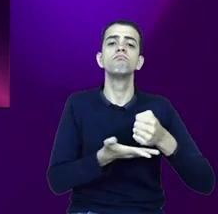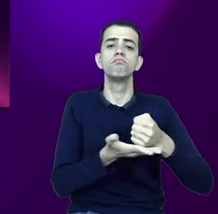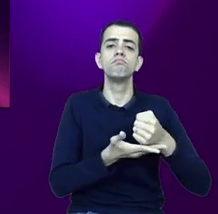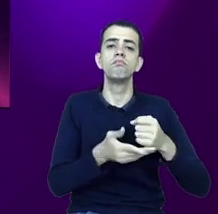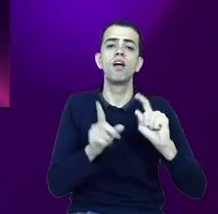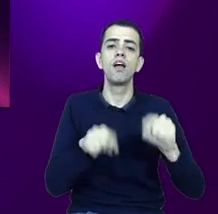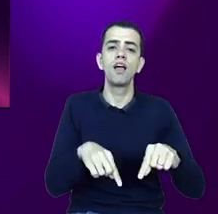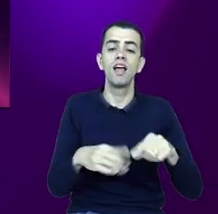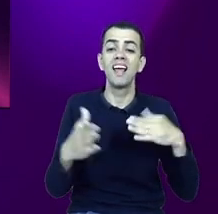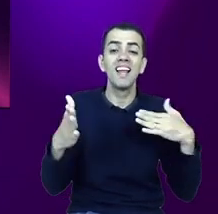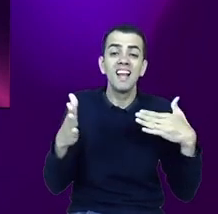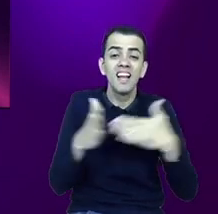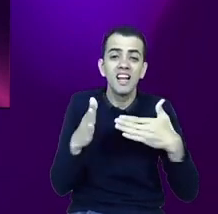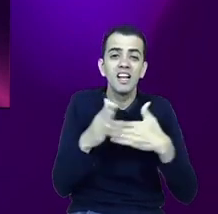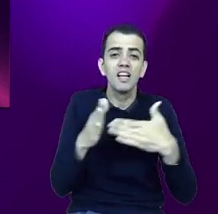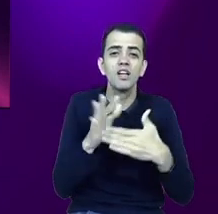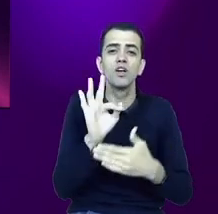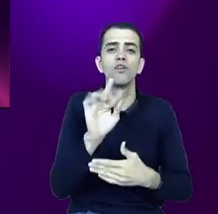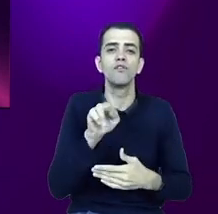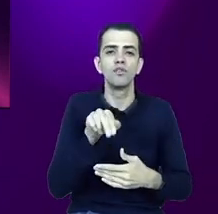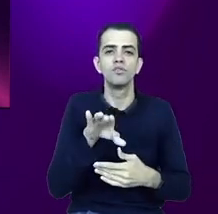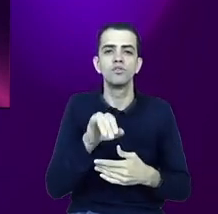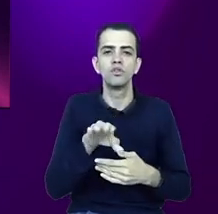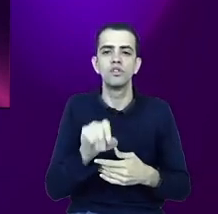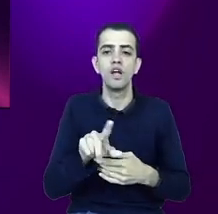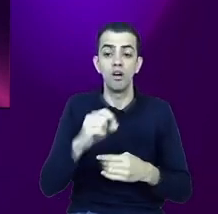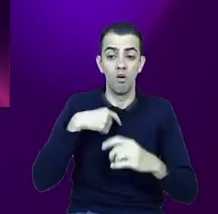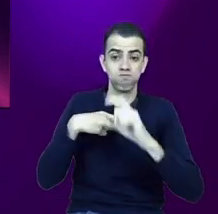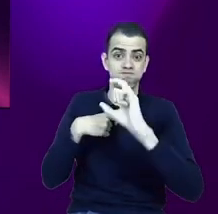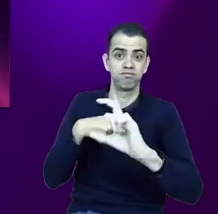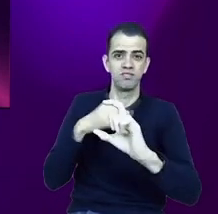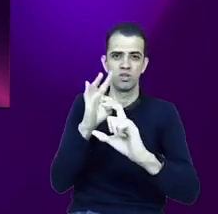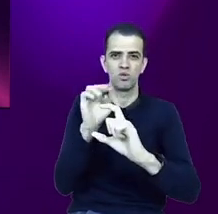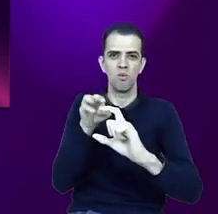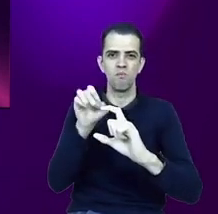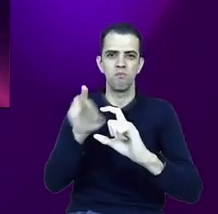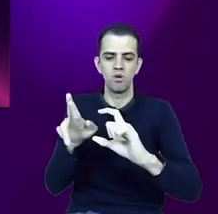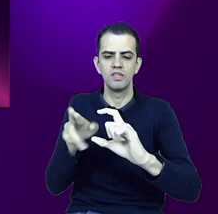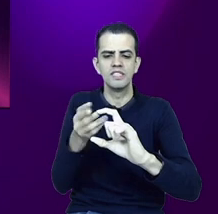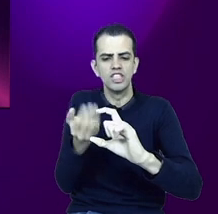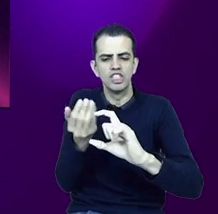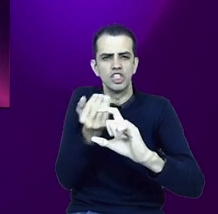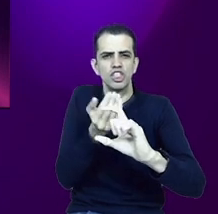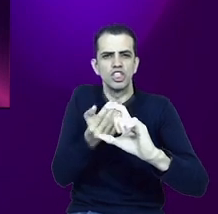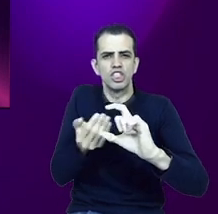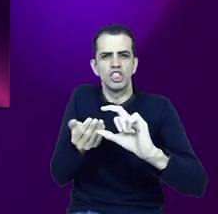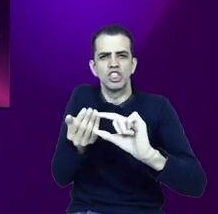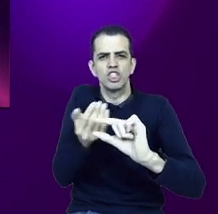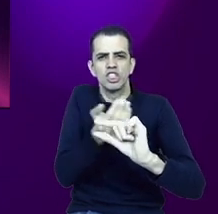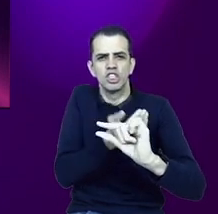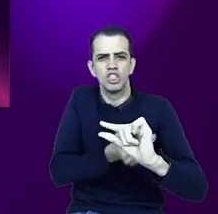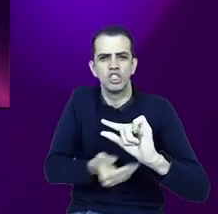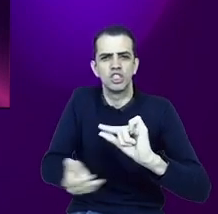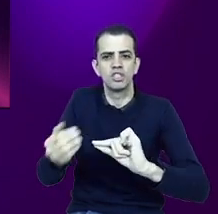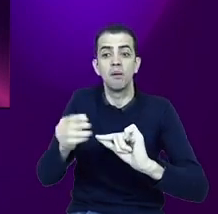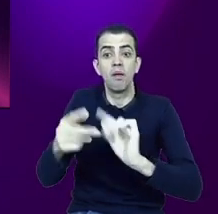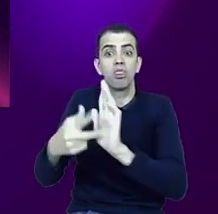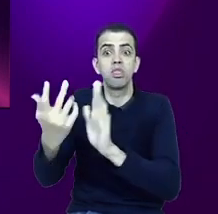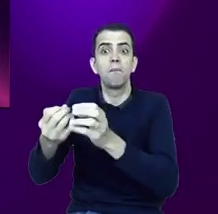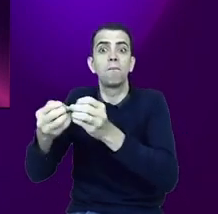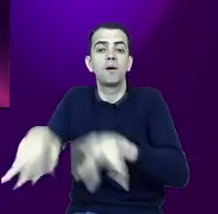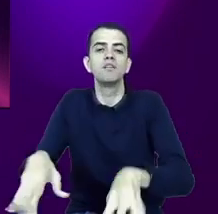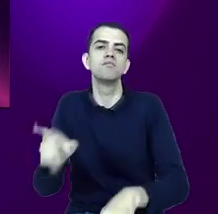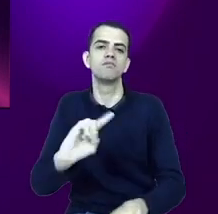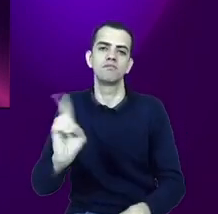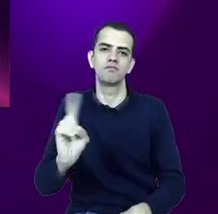limites funcionais, ressecar o máximo de tumor que for possível sem causar lesão, tá? Isso tornou mesmo uma cirurgia que,